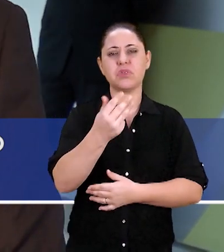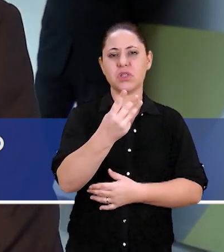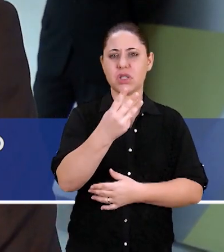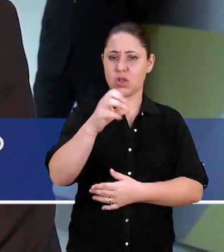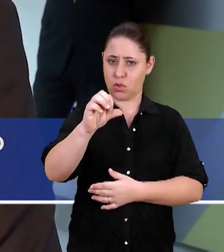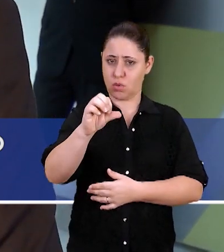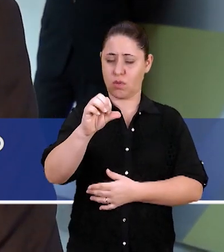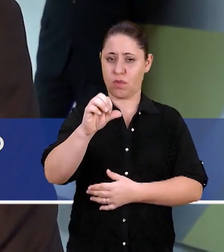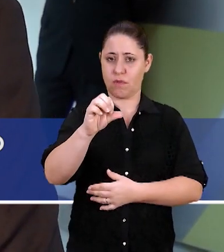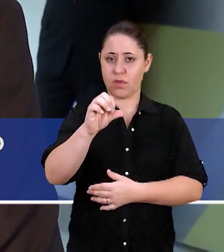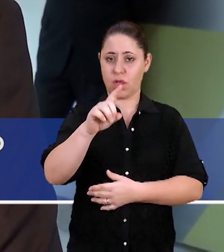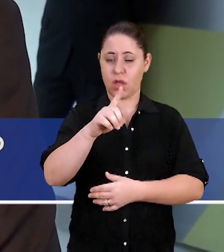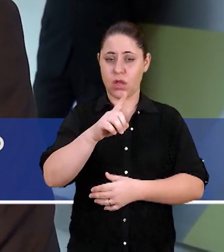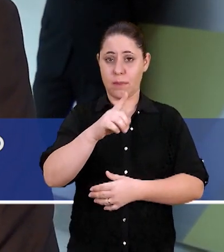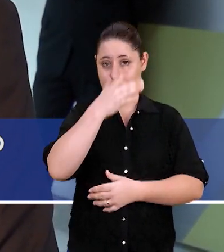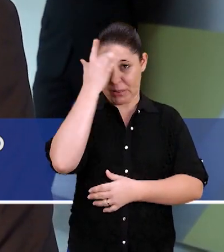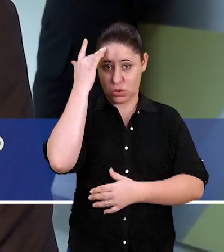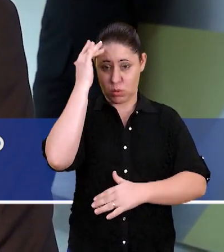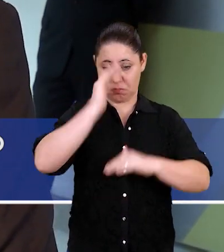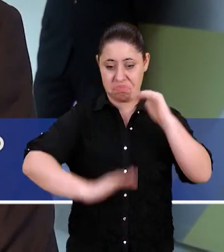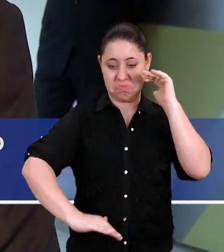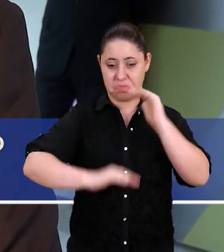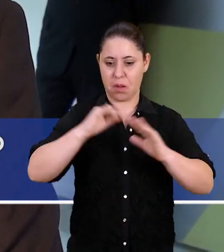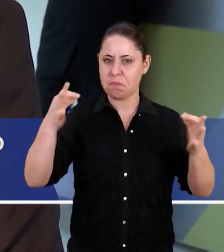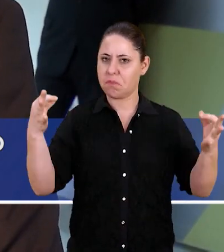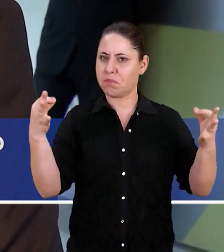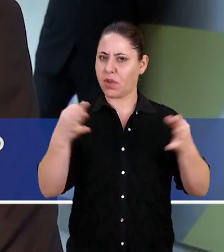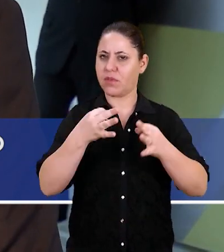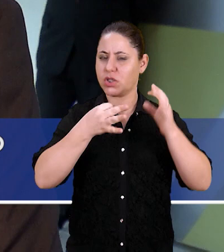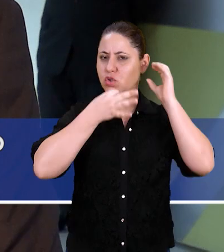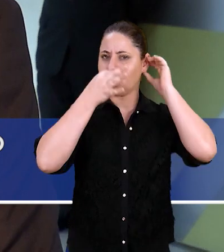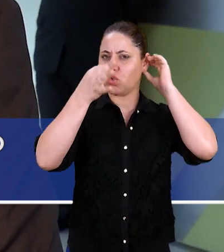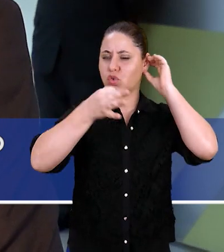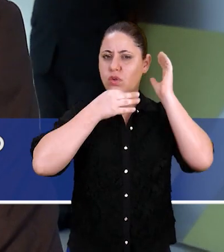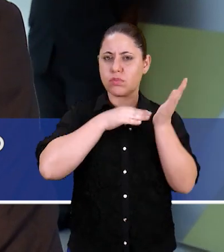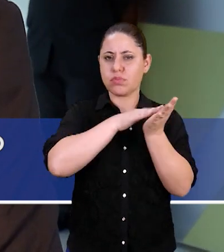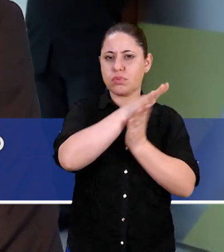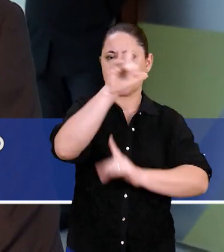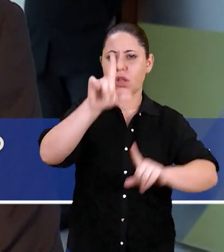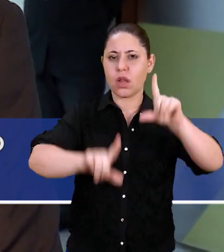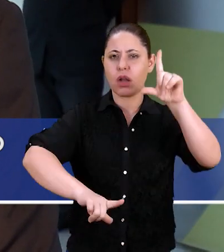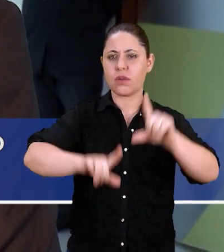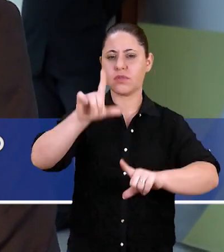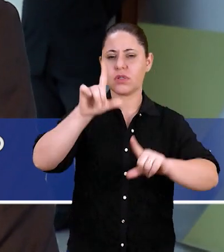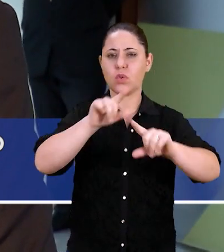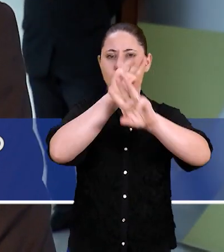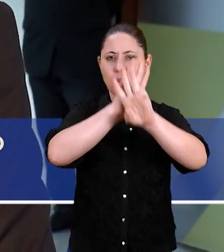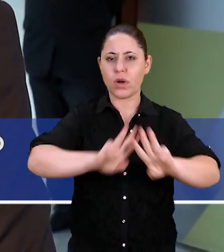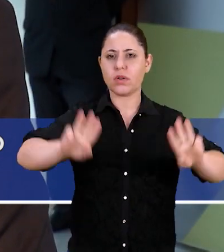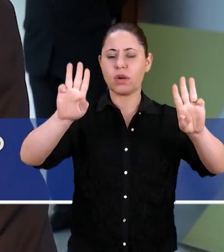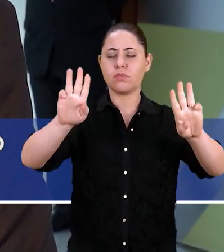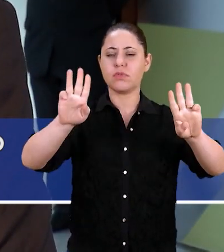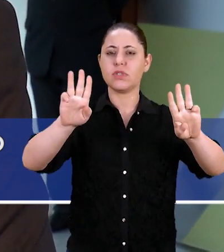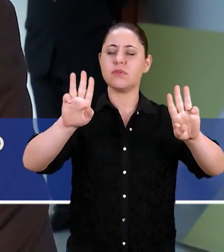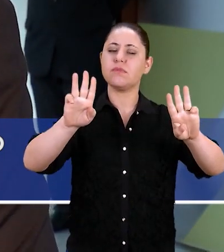primeiro, com grandes jornalistas de rádio, jornal impresso, televisão,